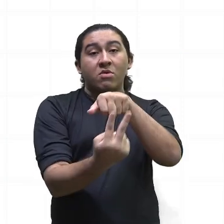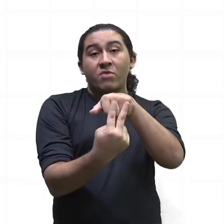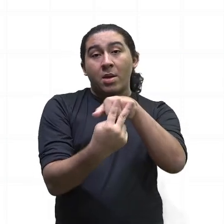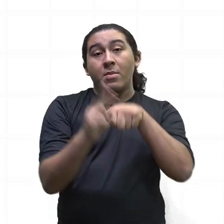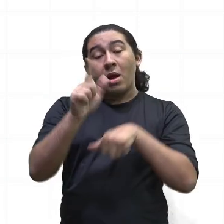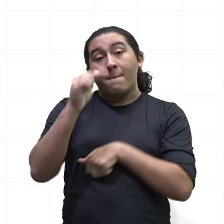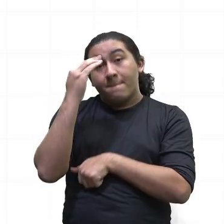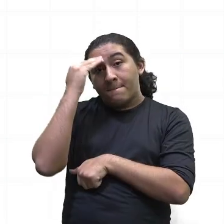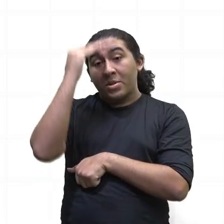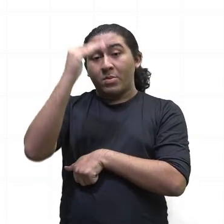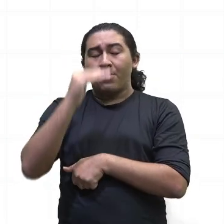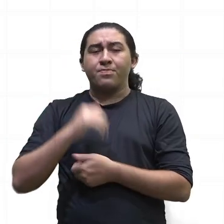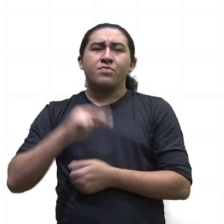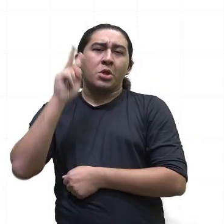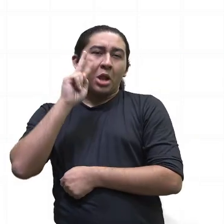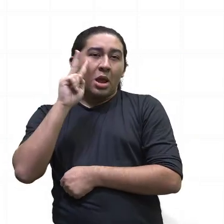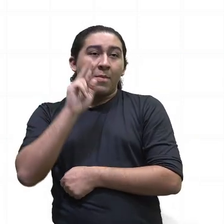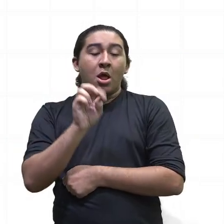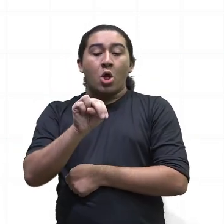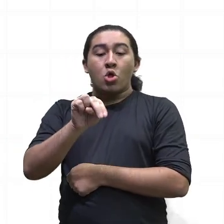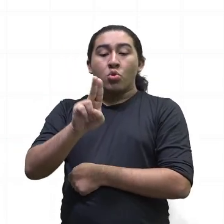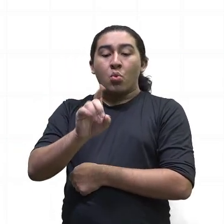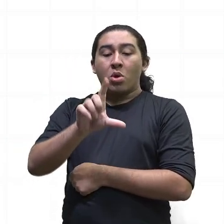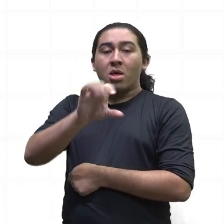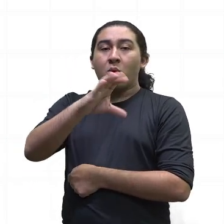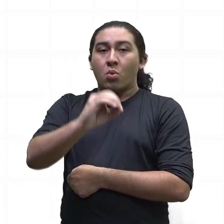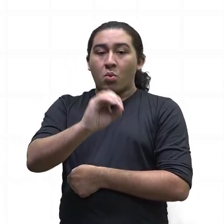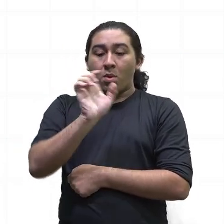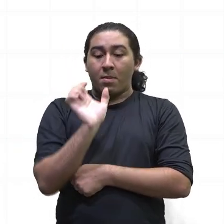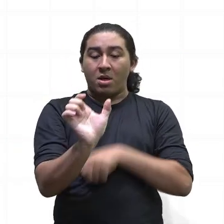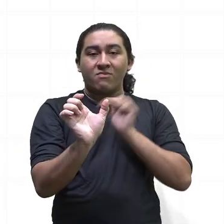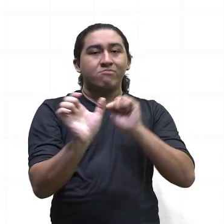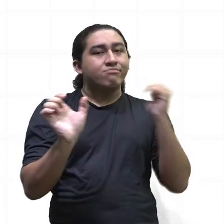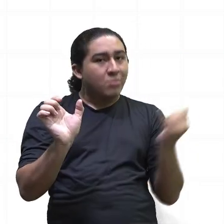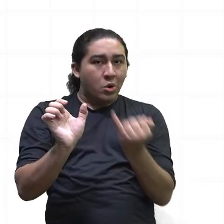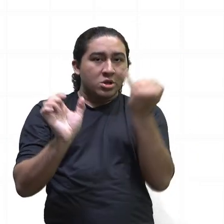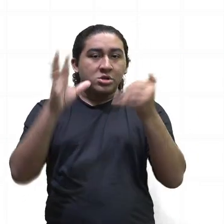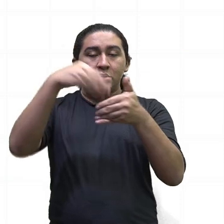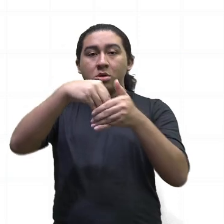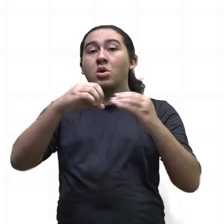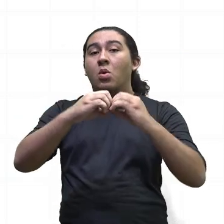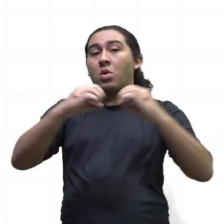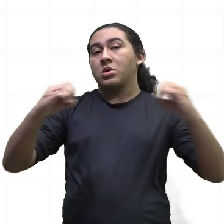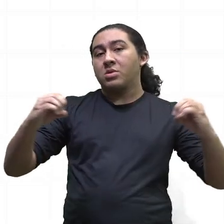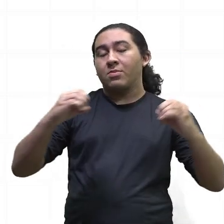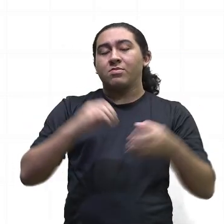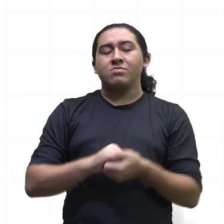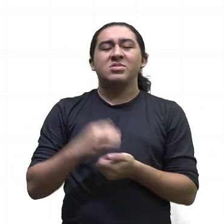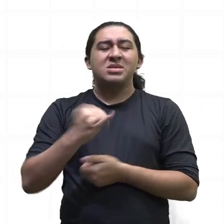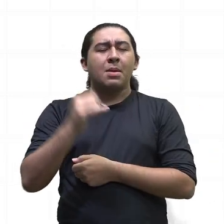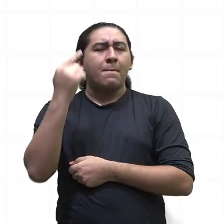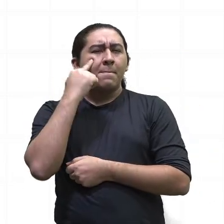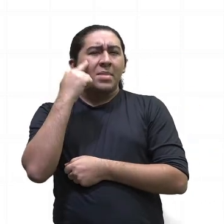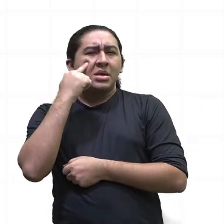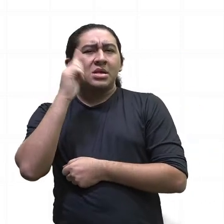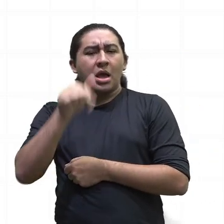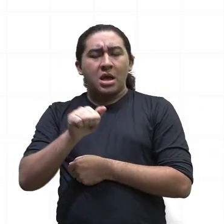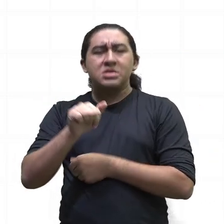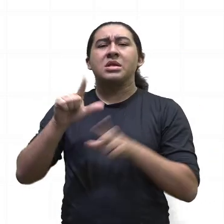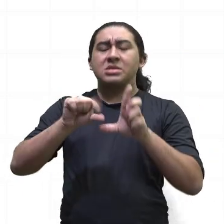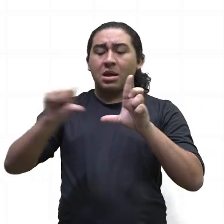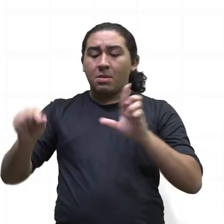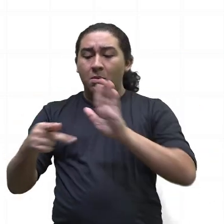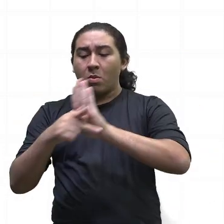núcleo. Lembrando que o núcleo, o que é? A parte mais importante. Então, perceba que quando eu falo sintagma nominal, a